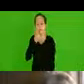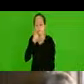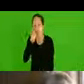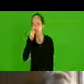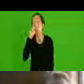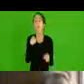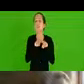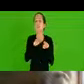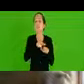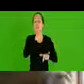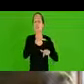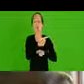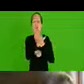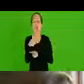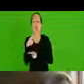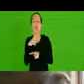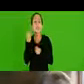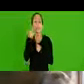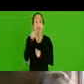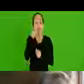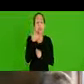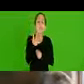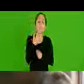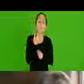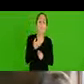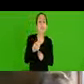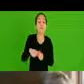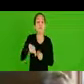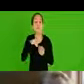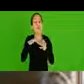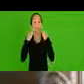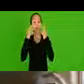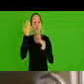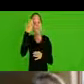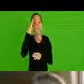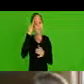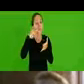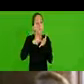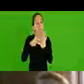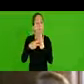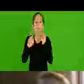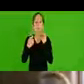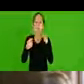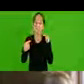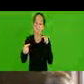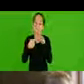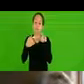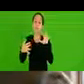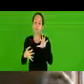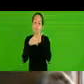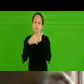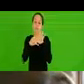demais, então, essa compreensão dos significados é preciso situá-los dentro de um contexto. Então,